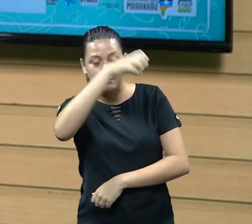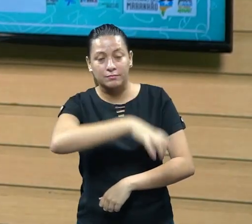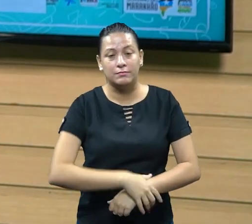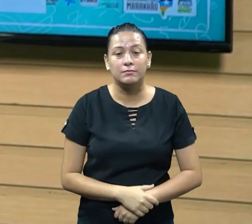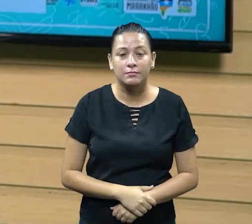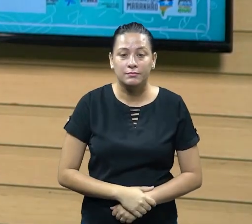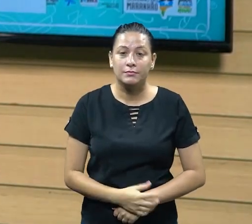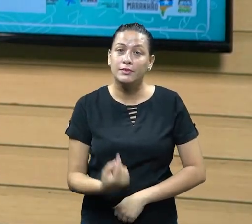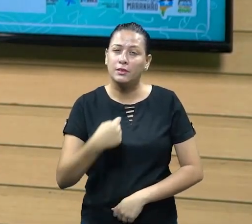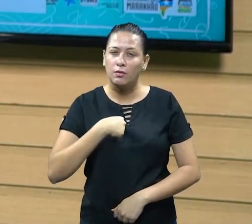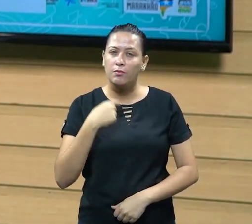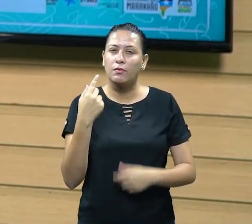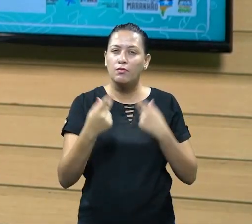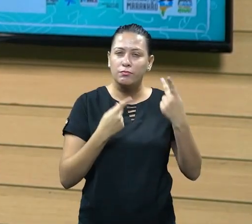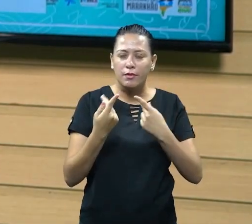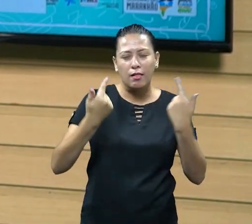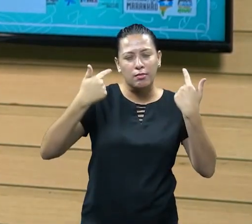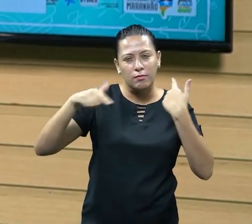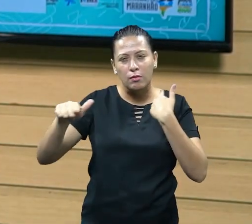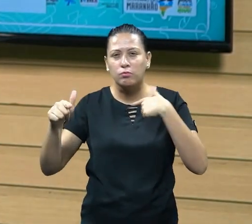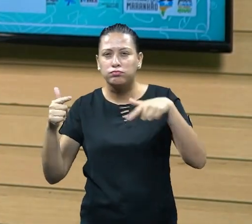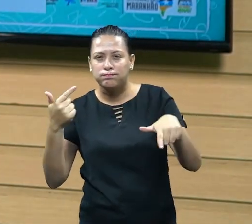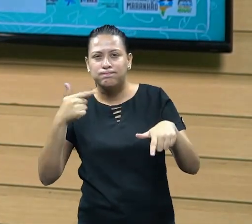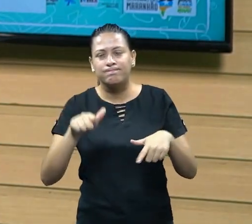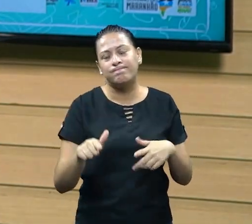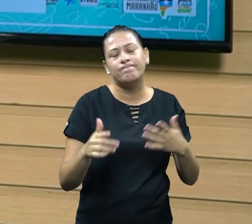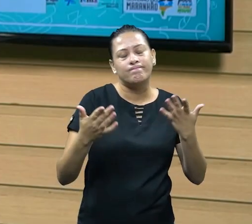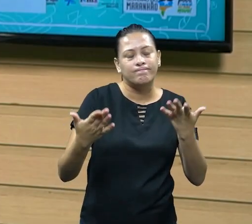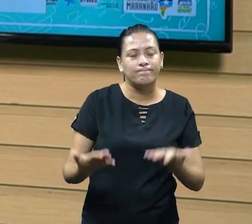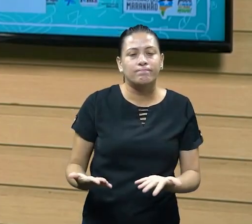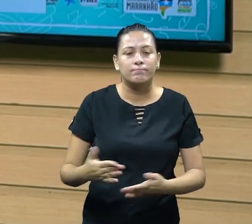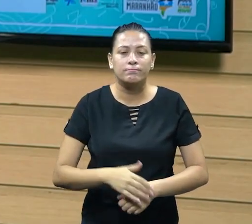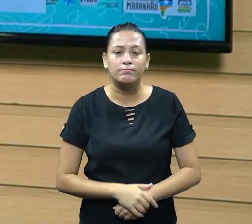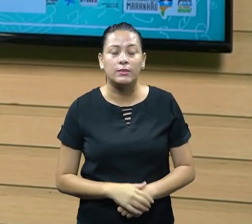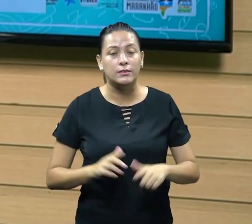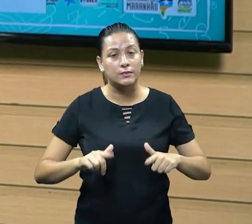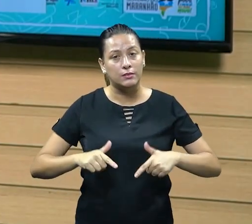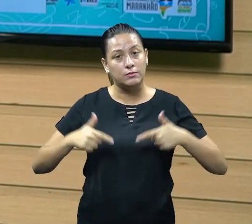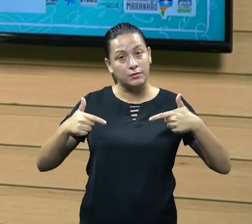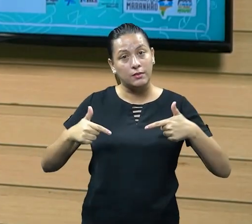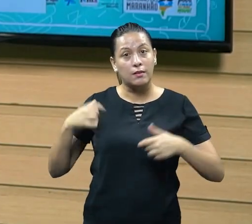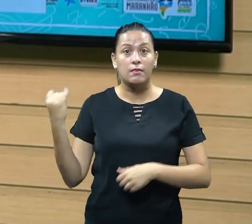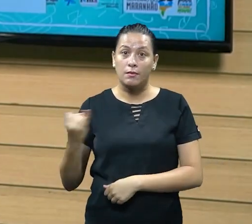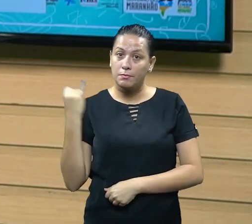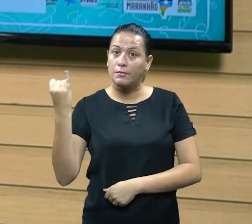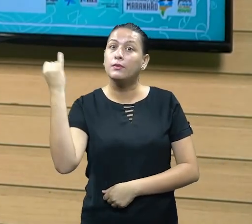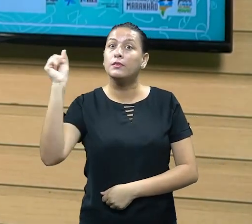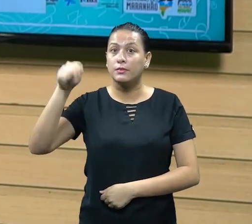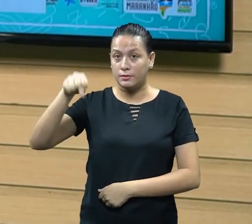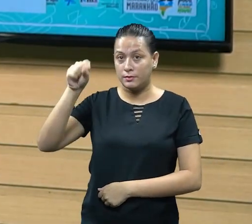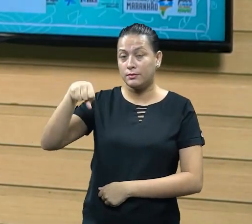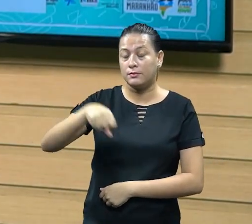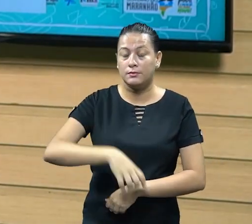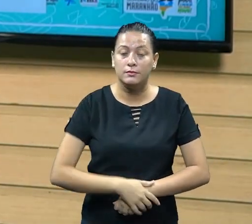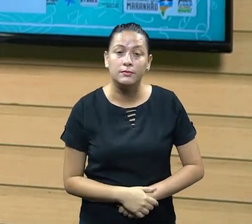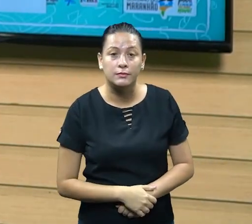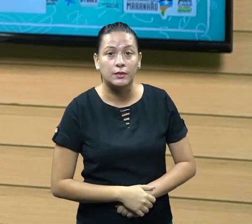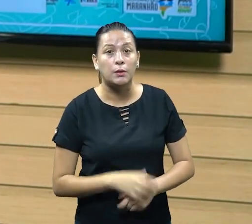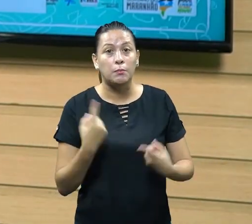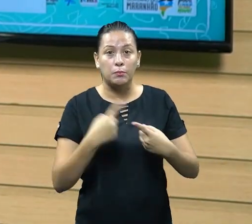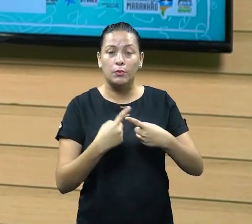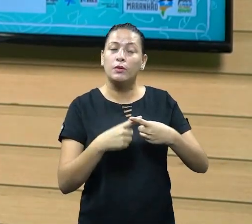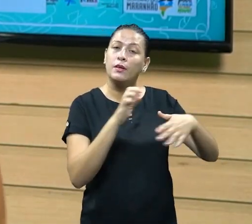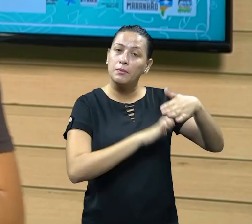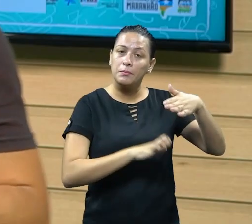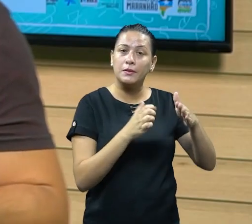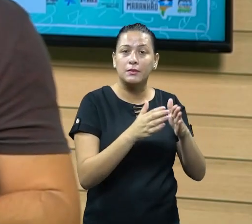repito, eu gosto sempre de falar isso para os meus alunos, por onde quer que eu passe. Certificado é importante? Até porque as empresas pedem.